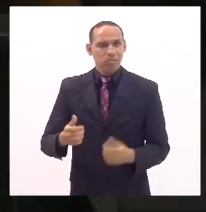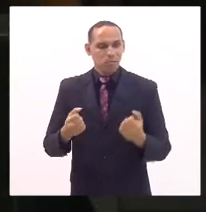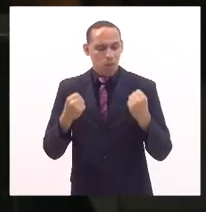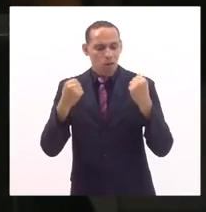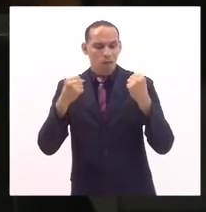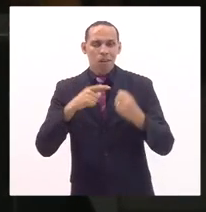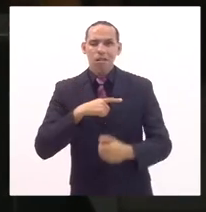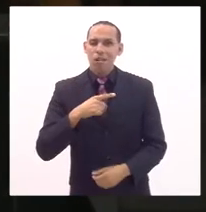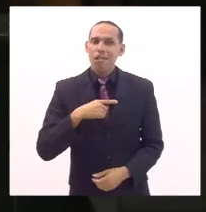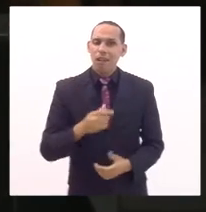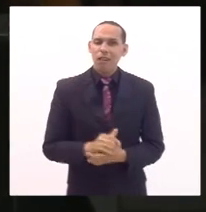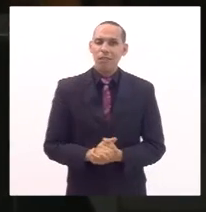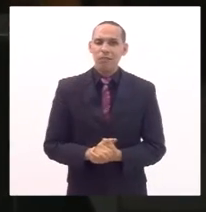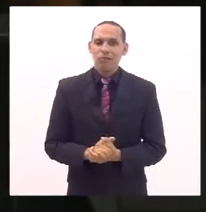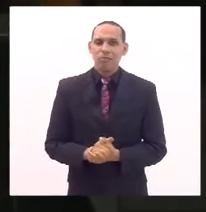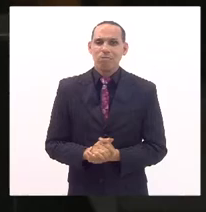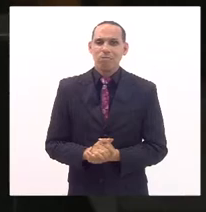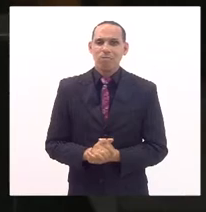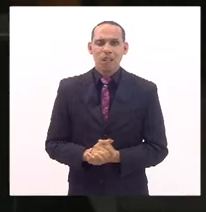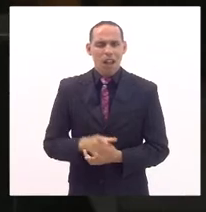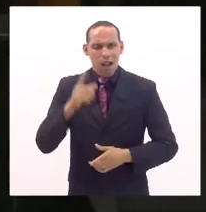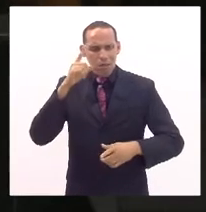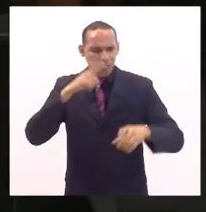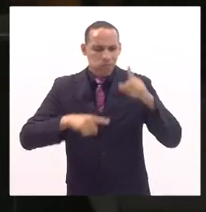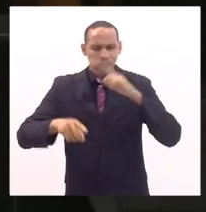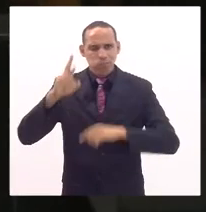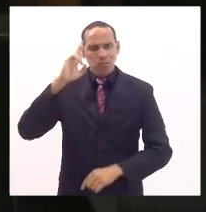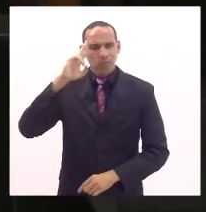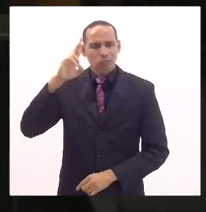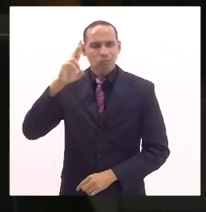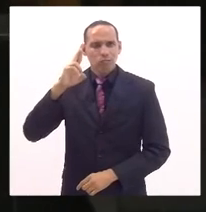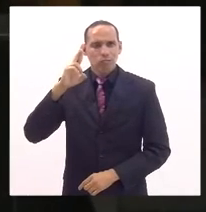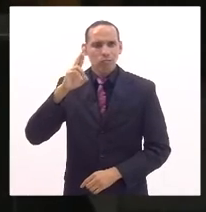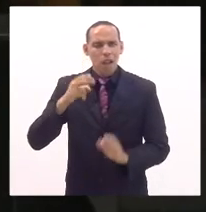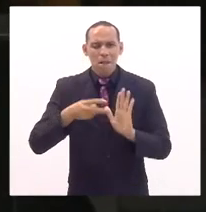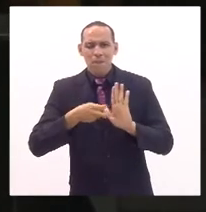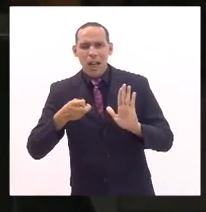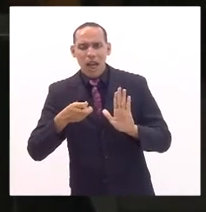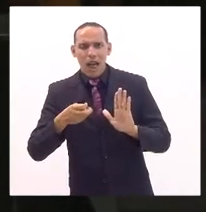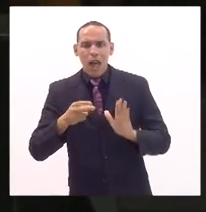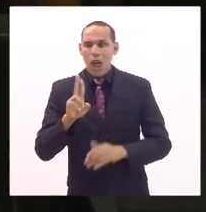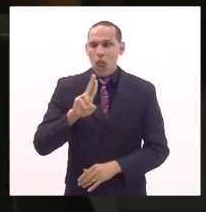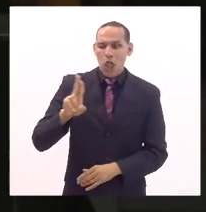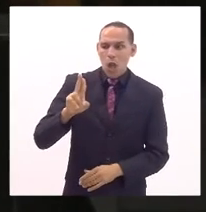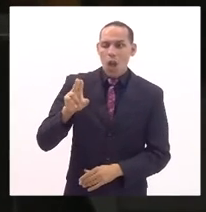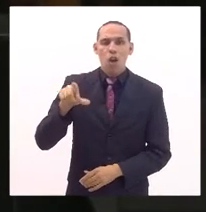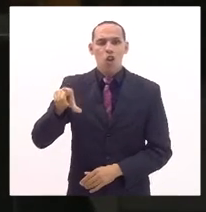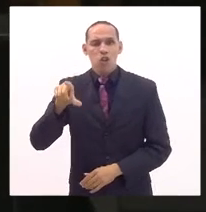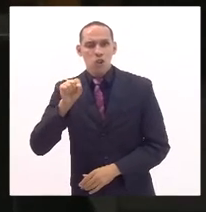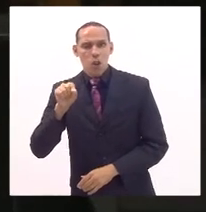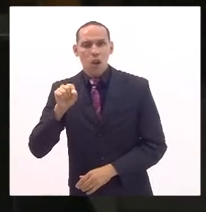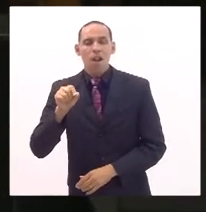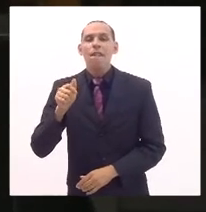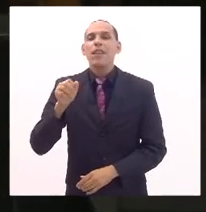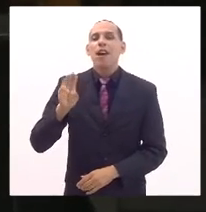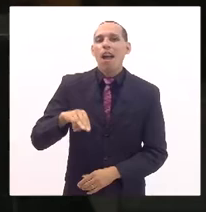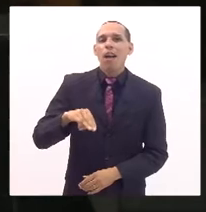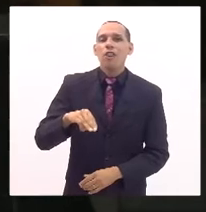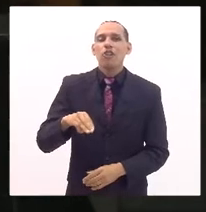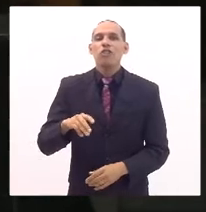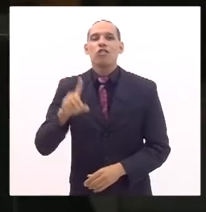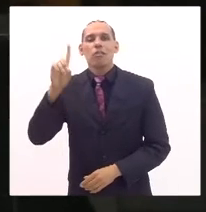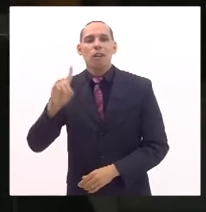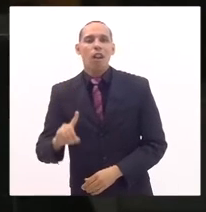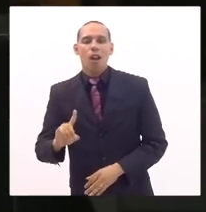o direto ou poder de nomeação na direção da Petrobras do seu Conselho de